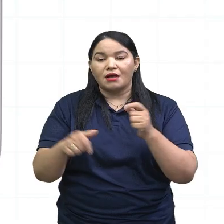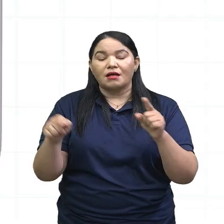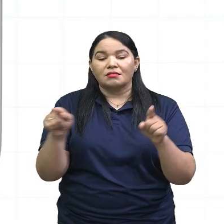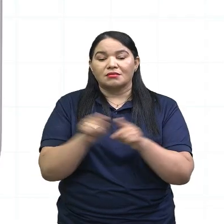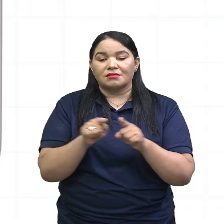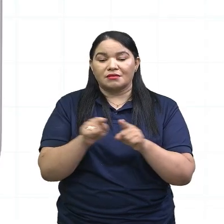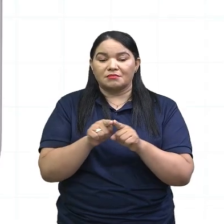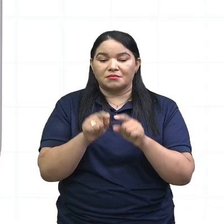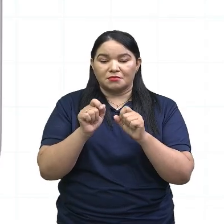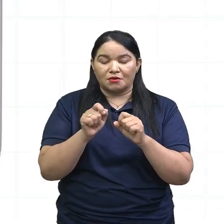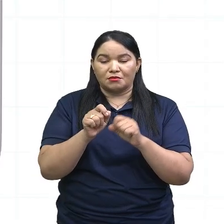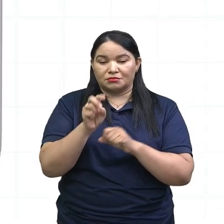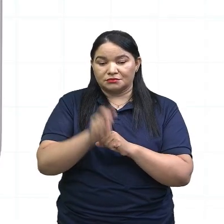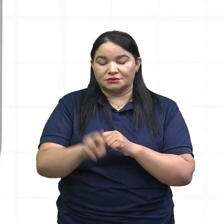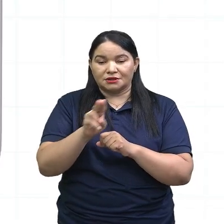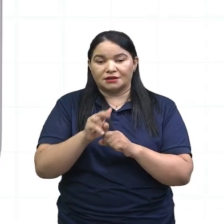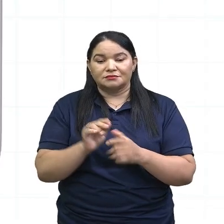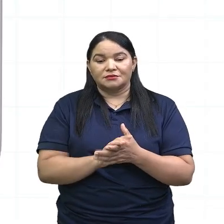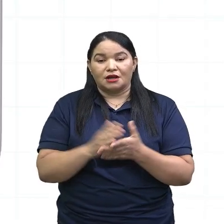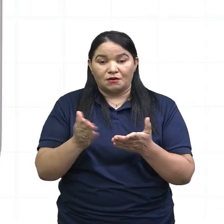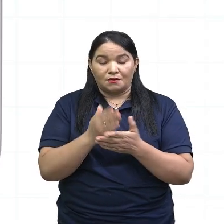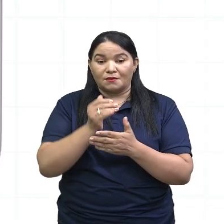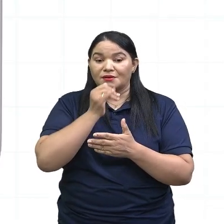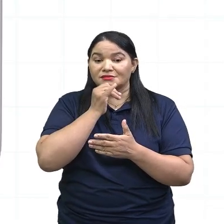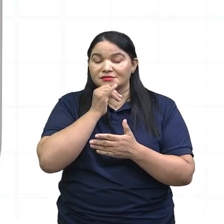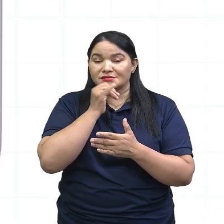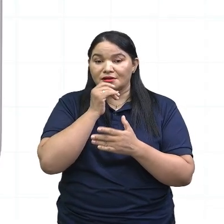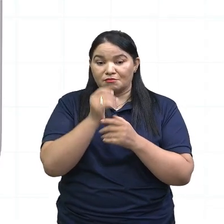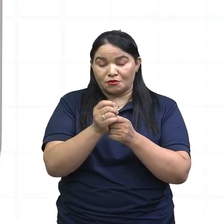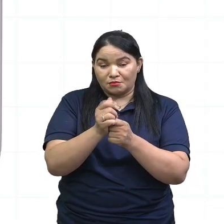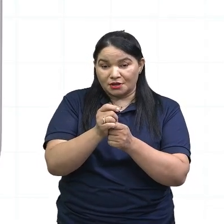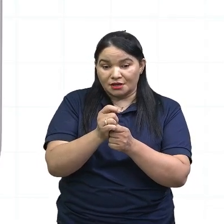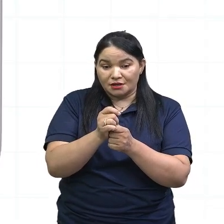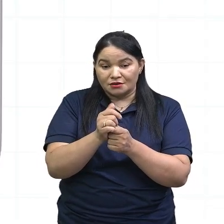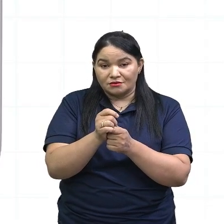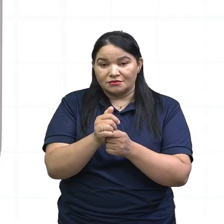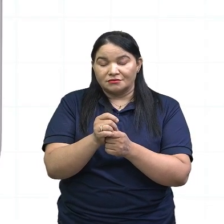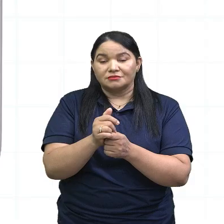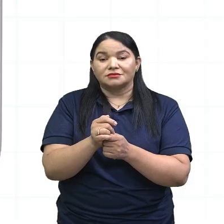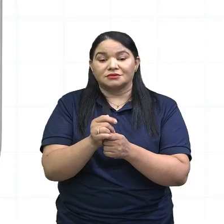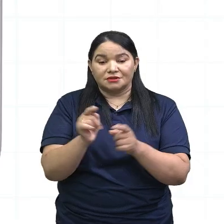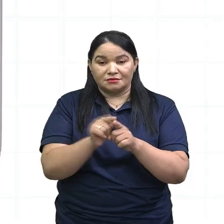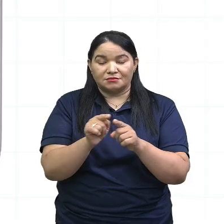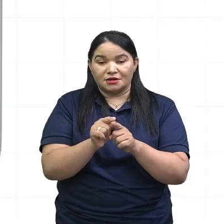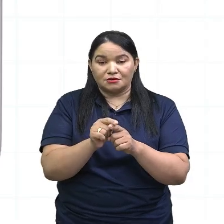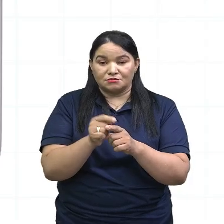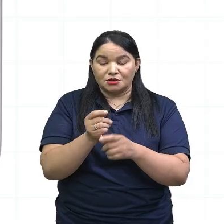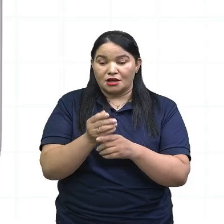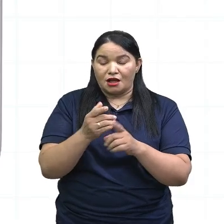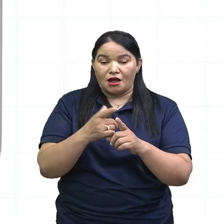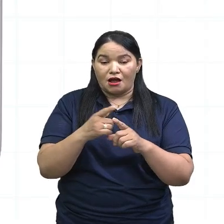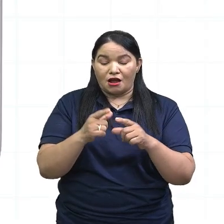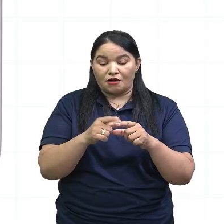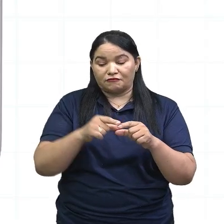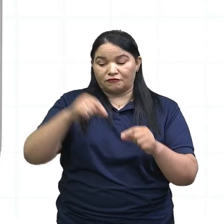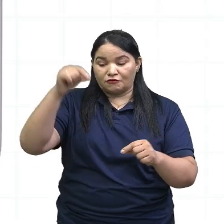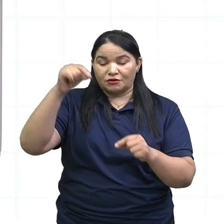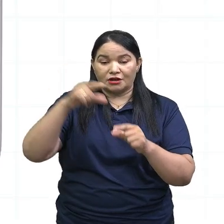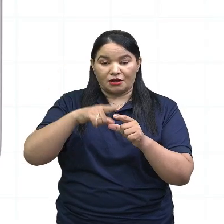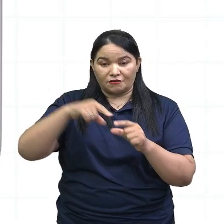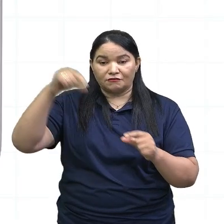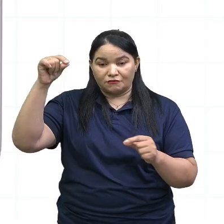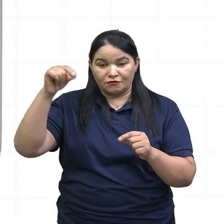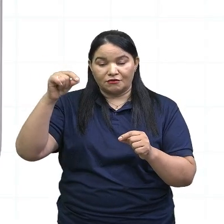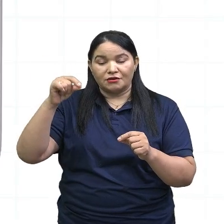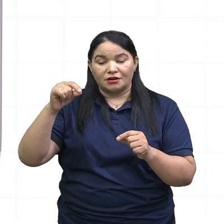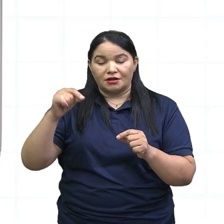aí, a gente observa aqui nesse exemplo o caso do milho, né? Esses talos de milho que são utilizados. Aí aqui a